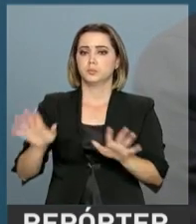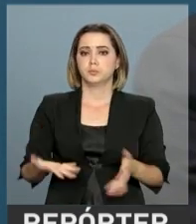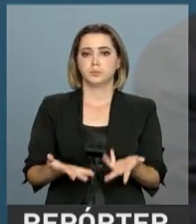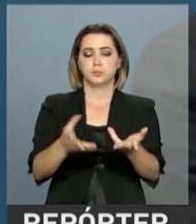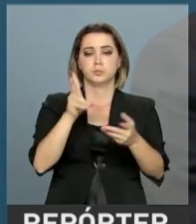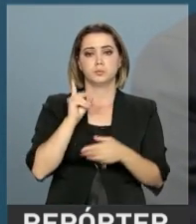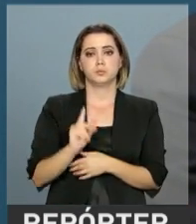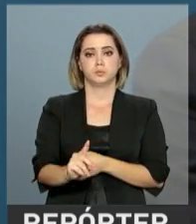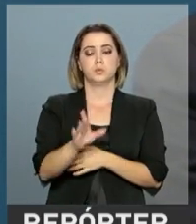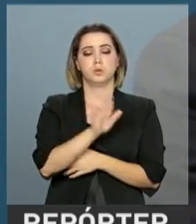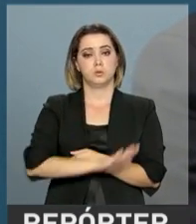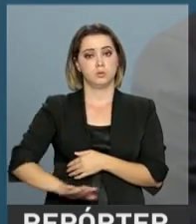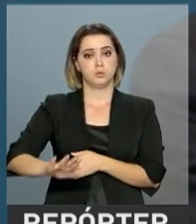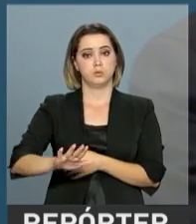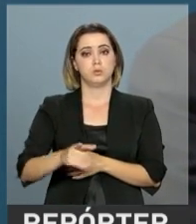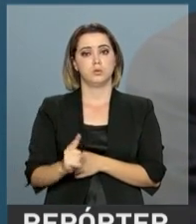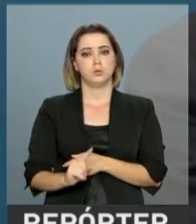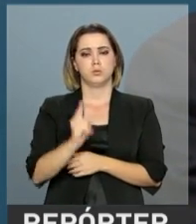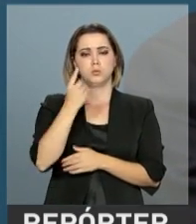Direitos da Criança